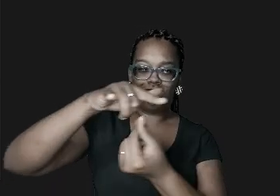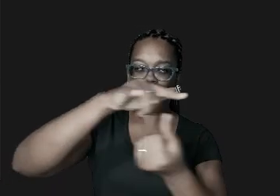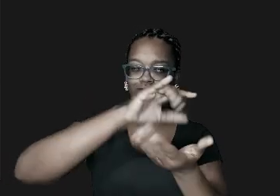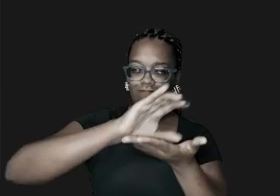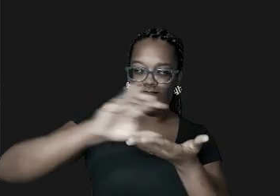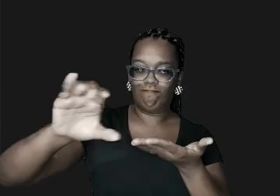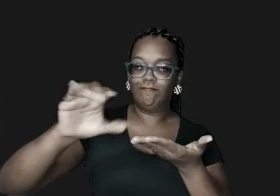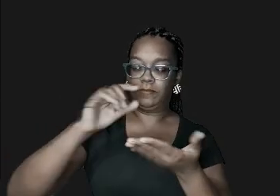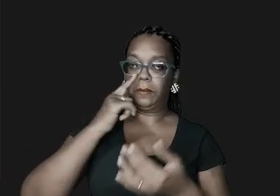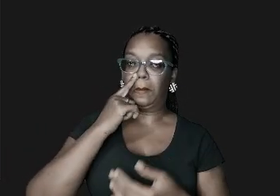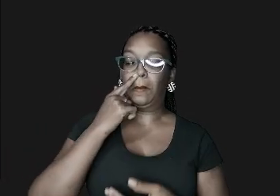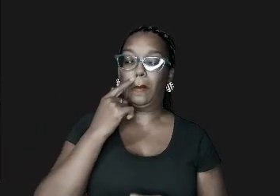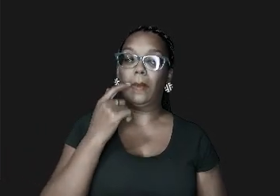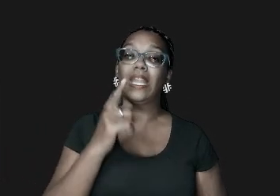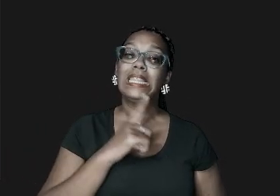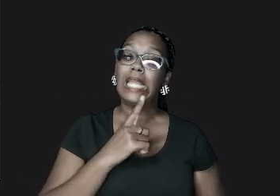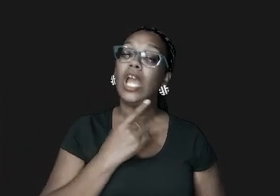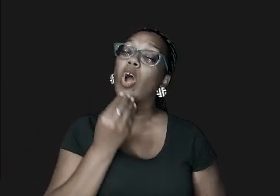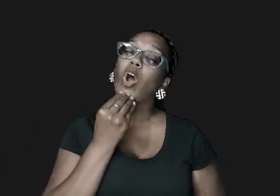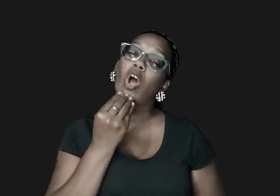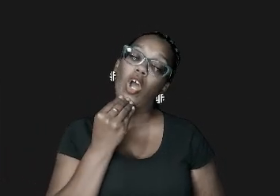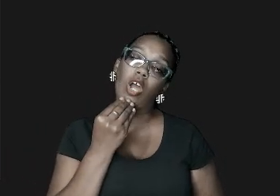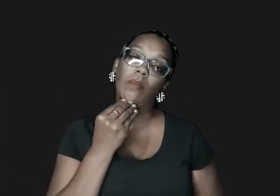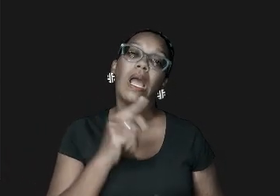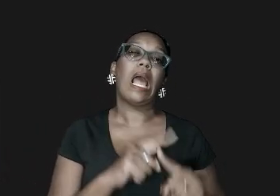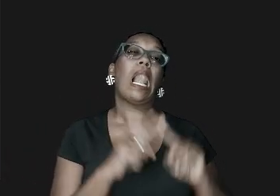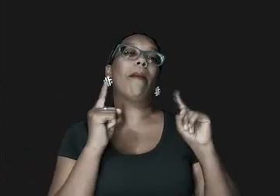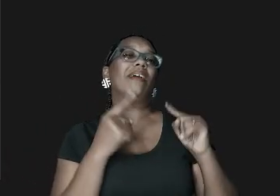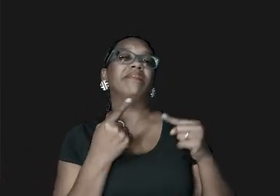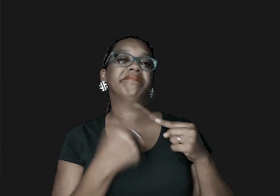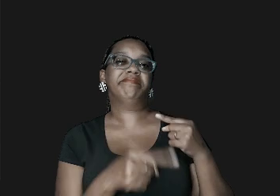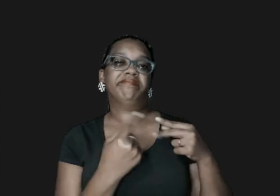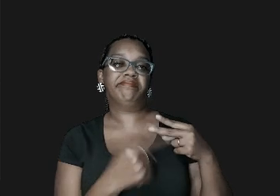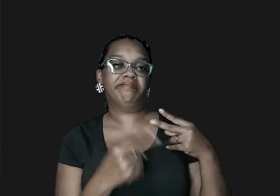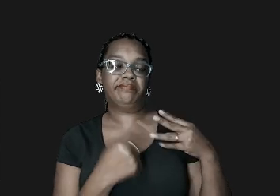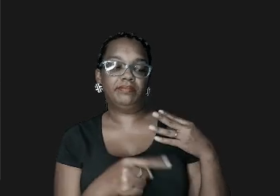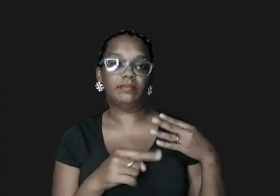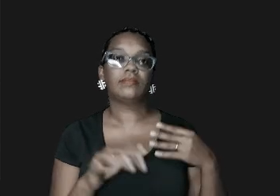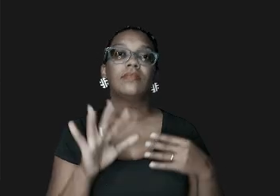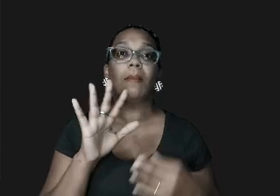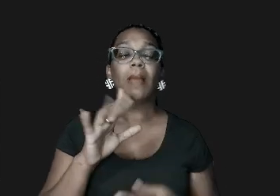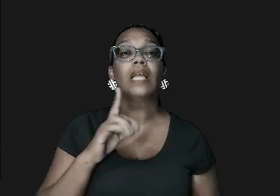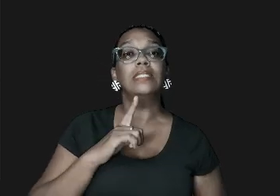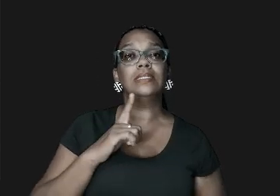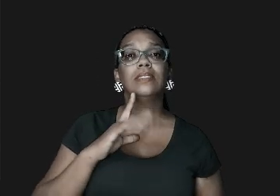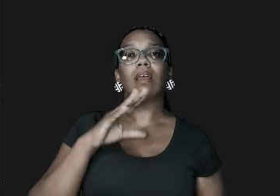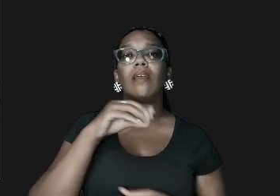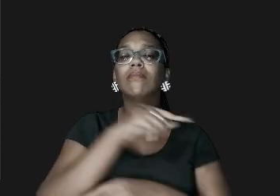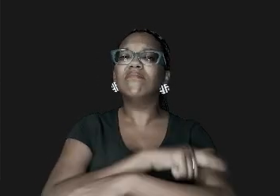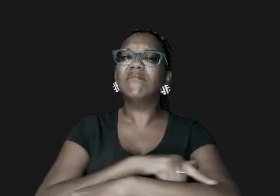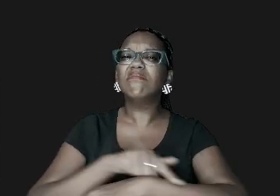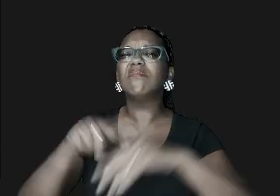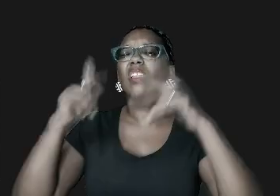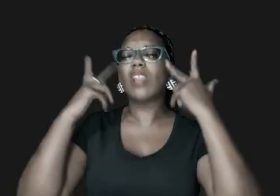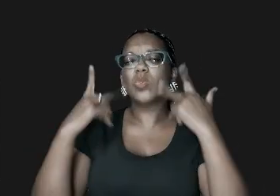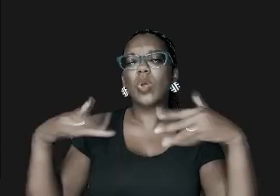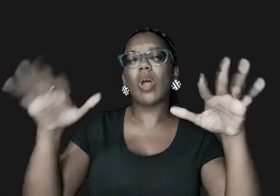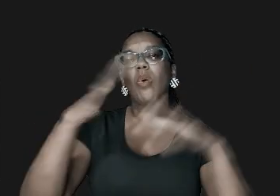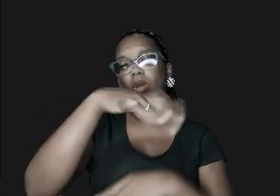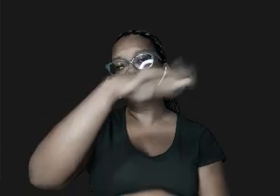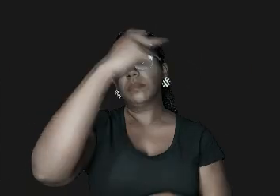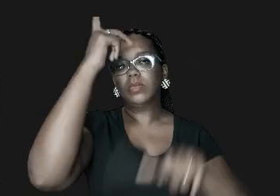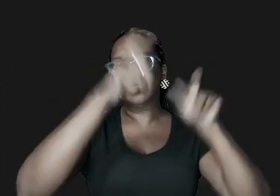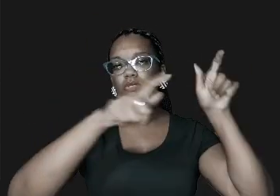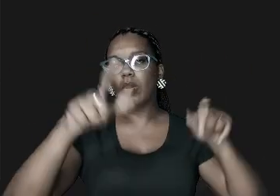de investimento então a gente já sabe muita coisa ali Óbvio é muita reclamação inepta Isso natural Então a gente